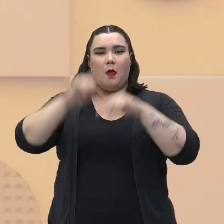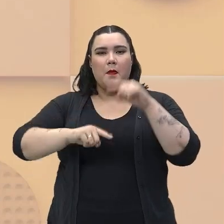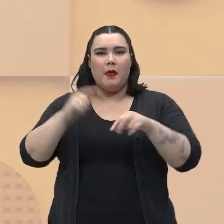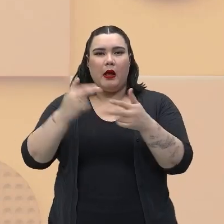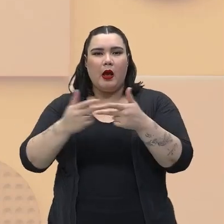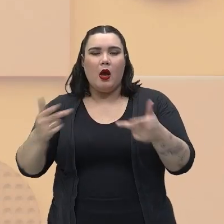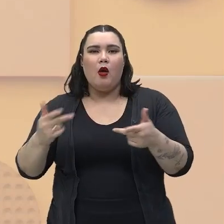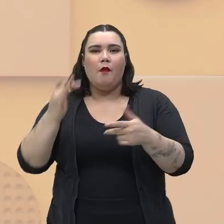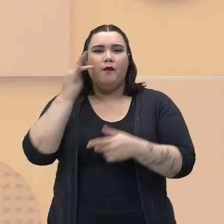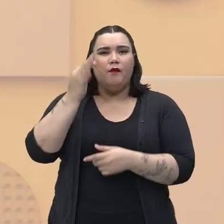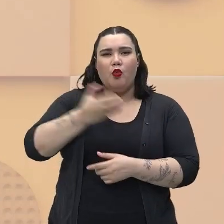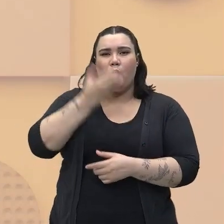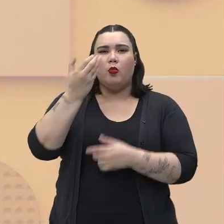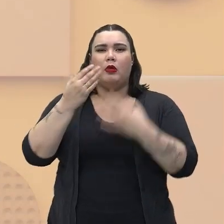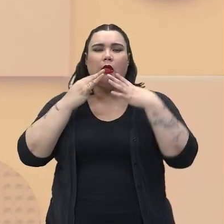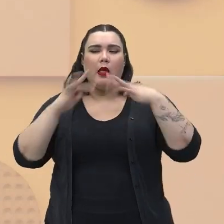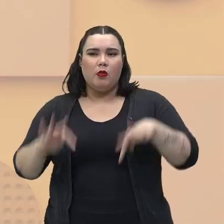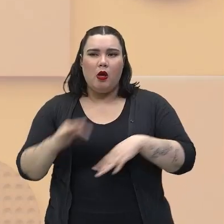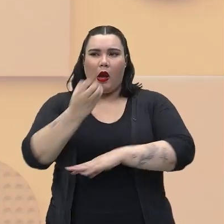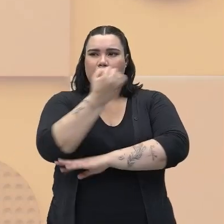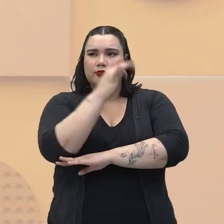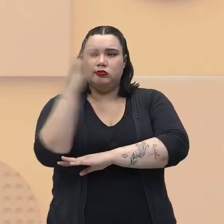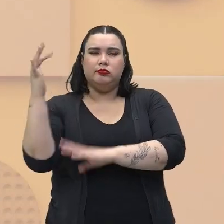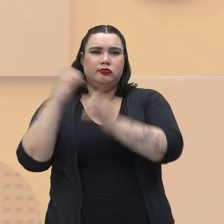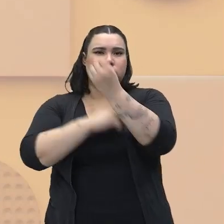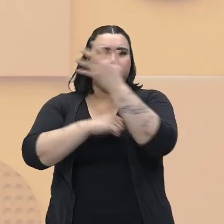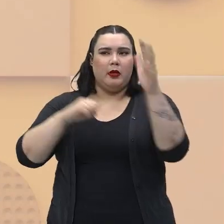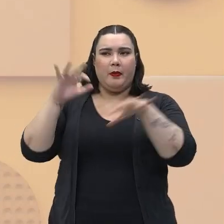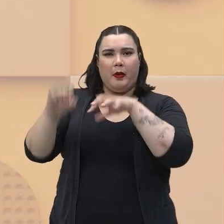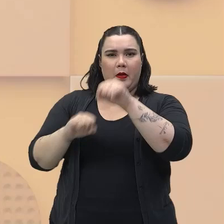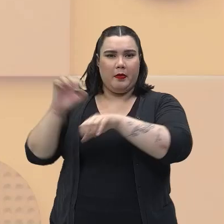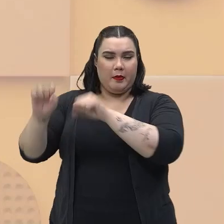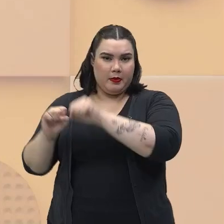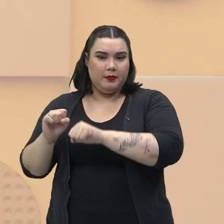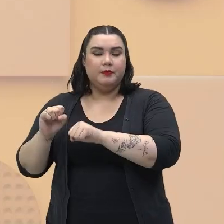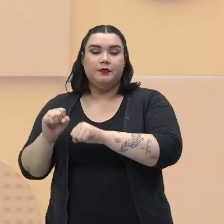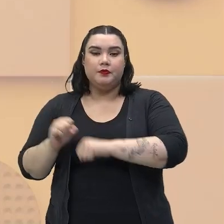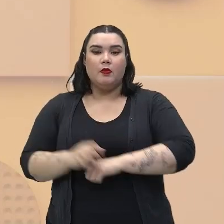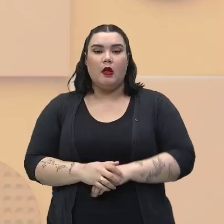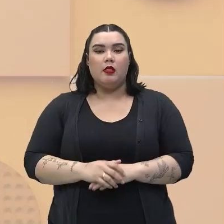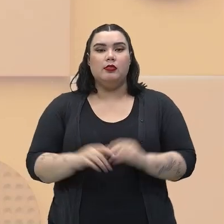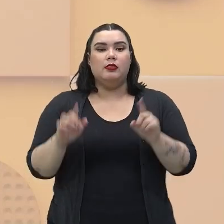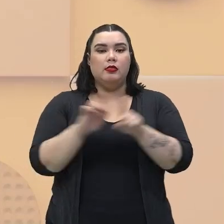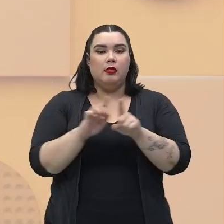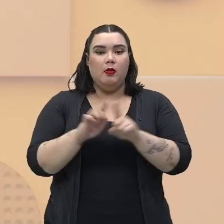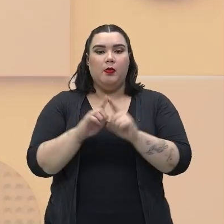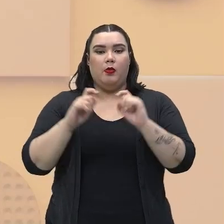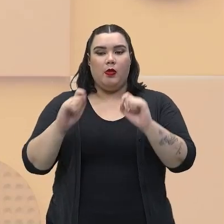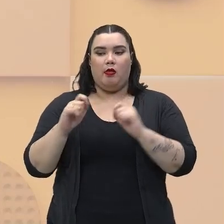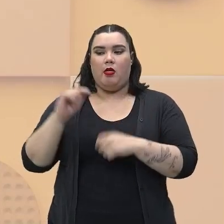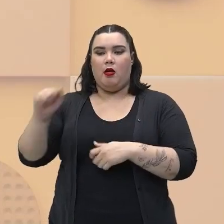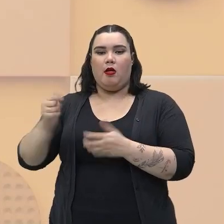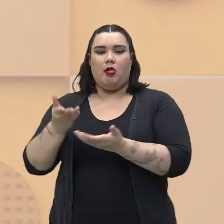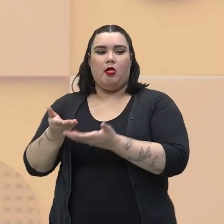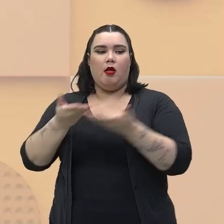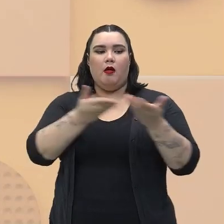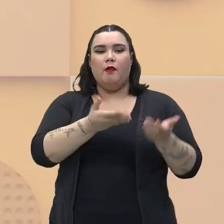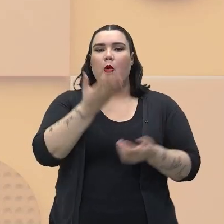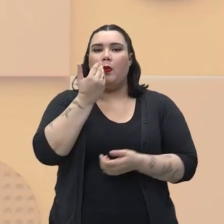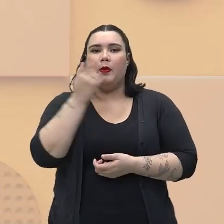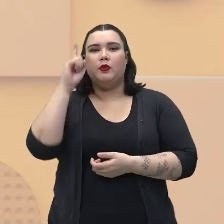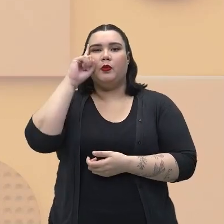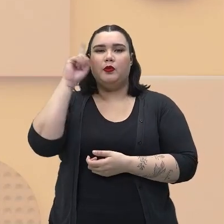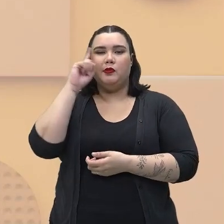sertão, ou muitas vezes ainda, né, no processo de trazer o alimento diário para o português, que não conhecia a mata,